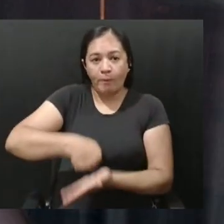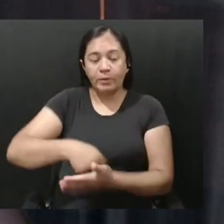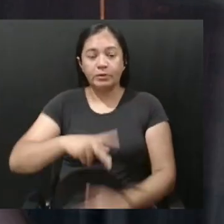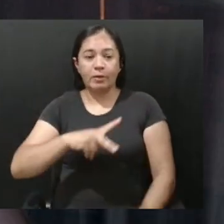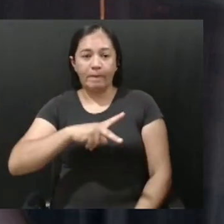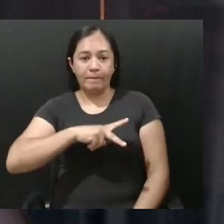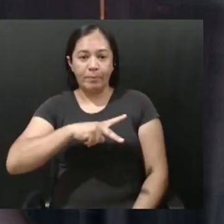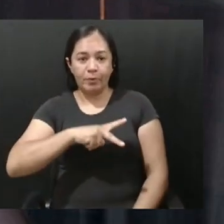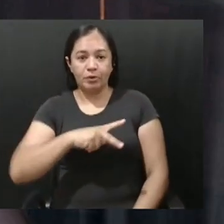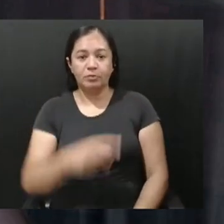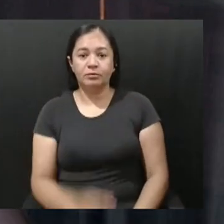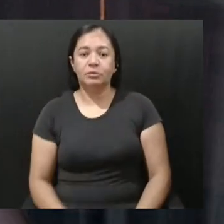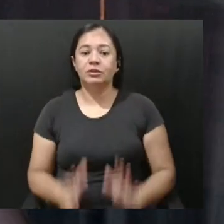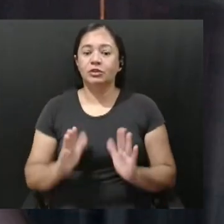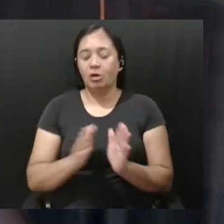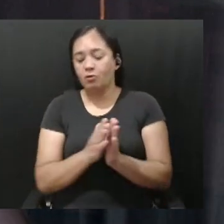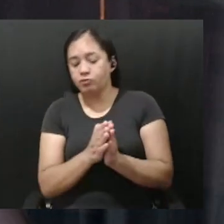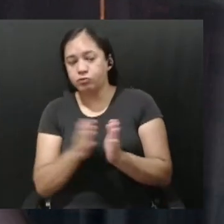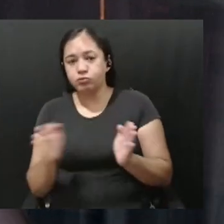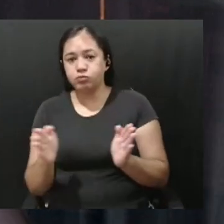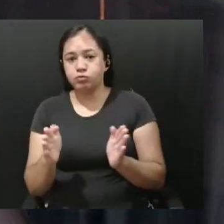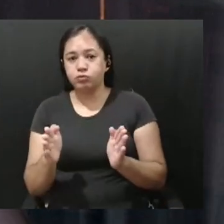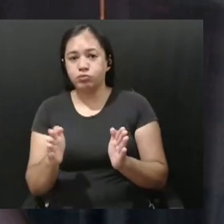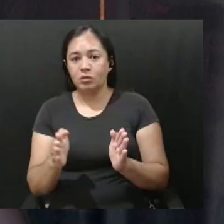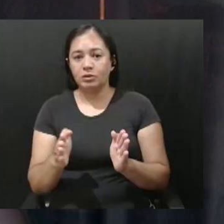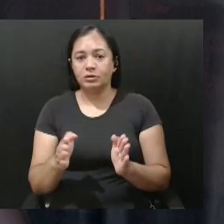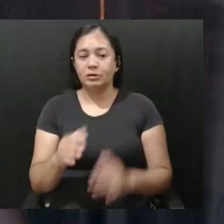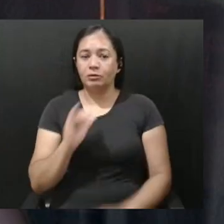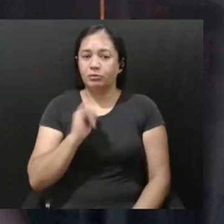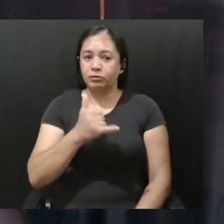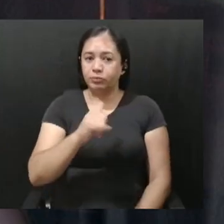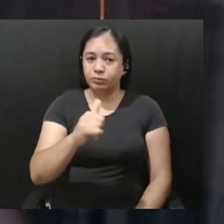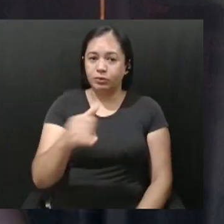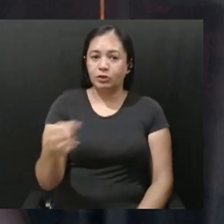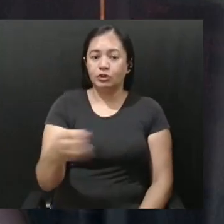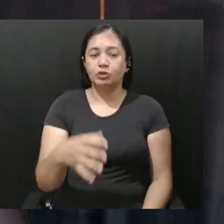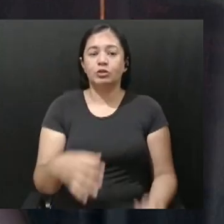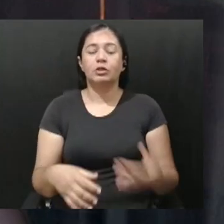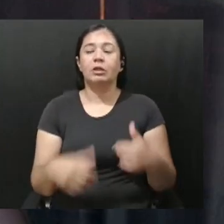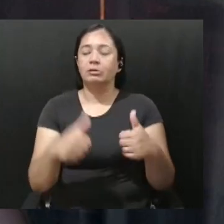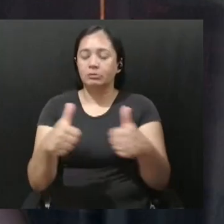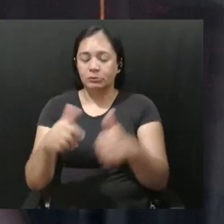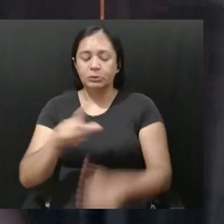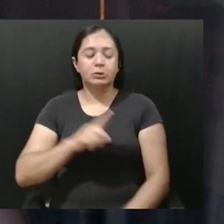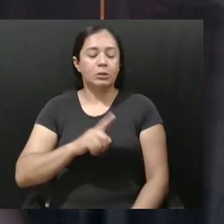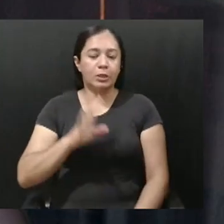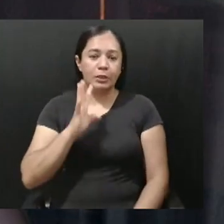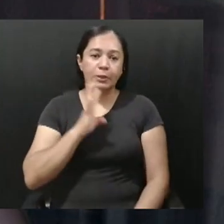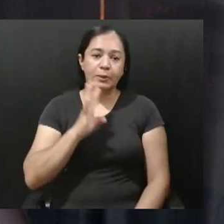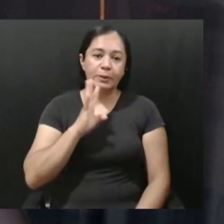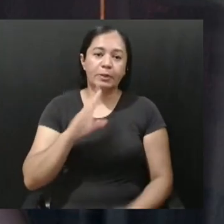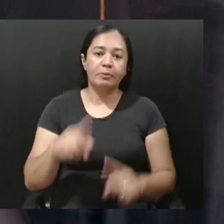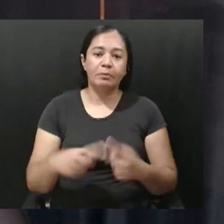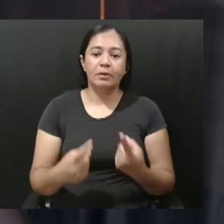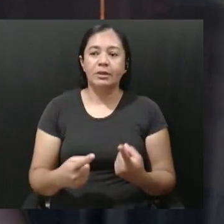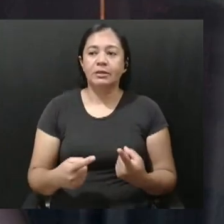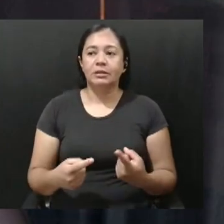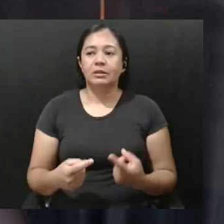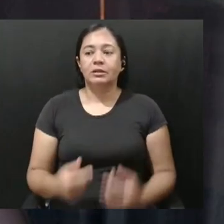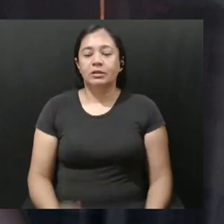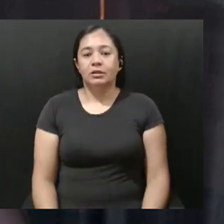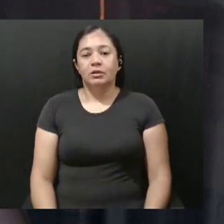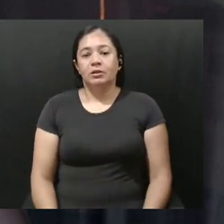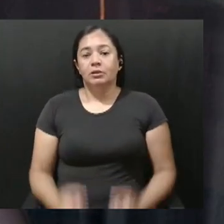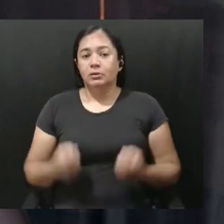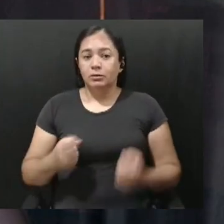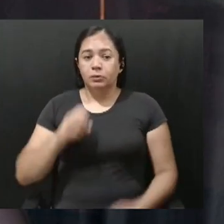época carregada de tem essa energia de renovação, que é muito legal, né, mas é meio carregada também desses estresses, de ver tudo que